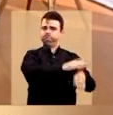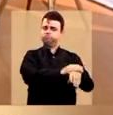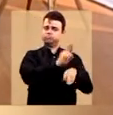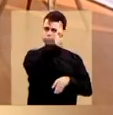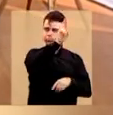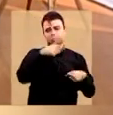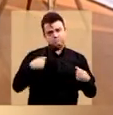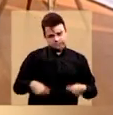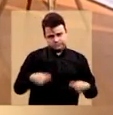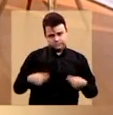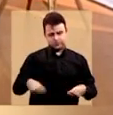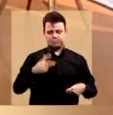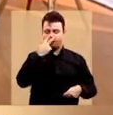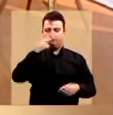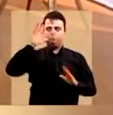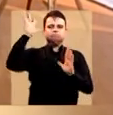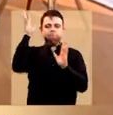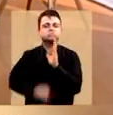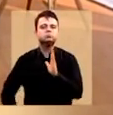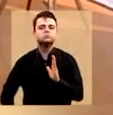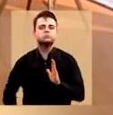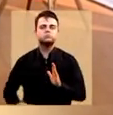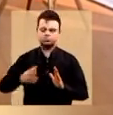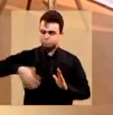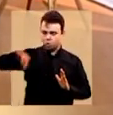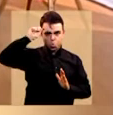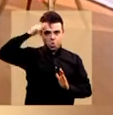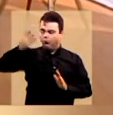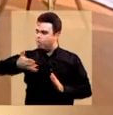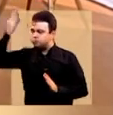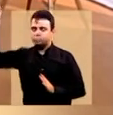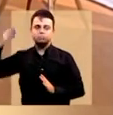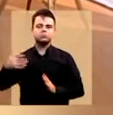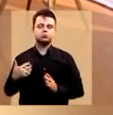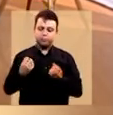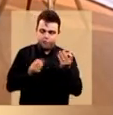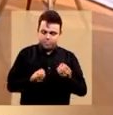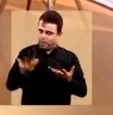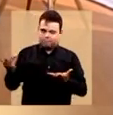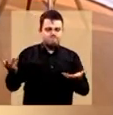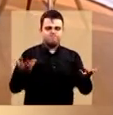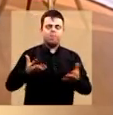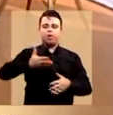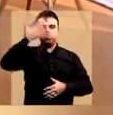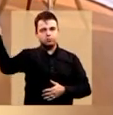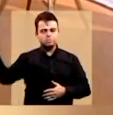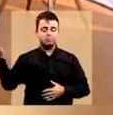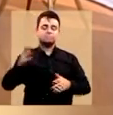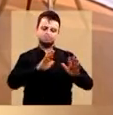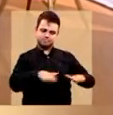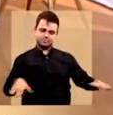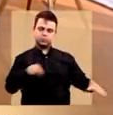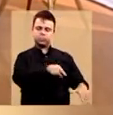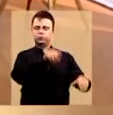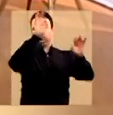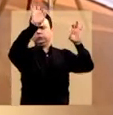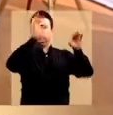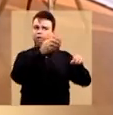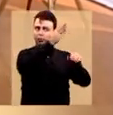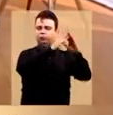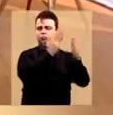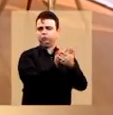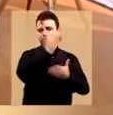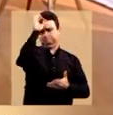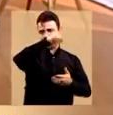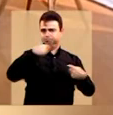base. Não, foi roubado de nós. Nós não temos. É. Né? Mas é uma preciosidade que nossas crianças têm que